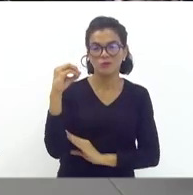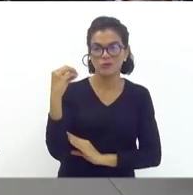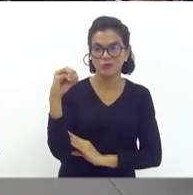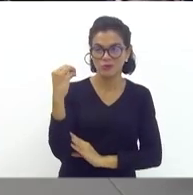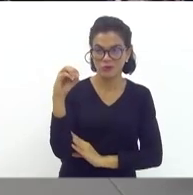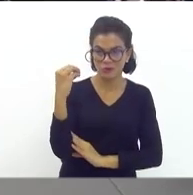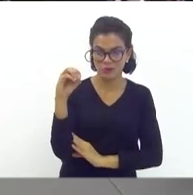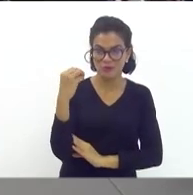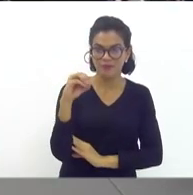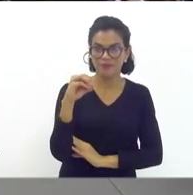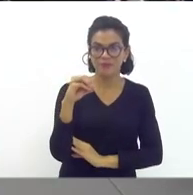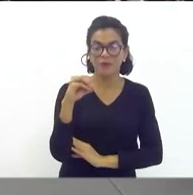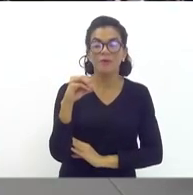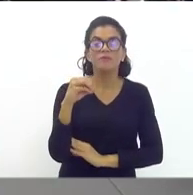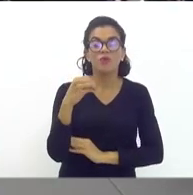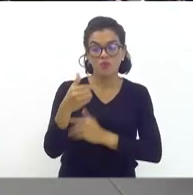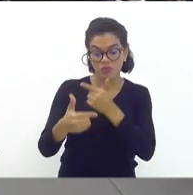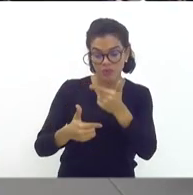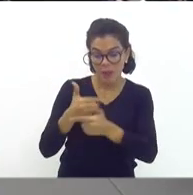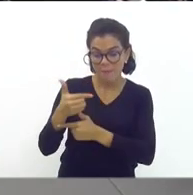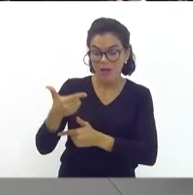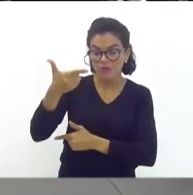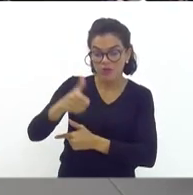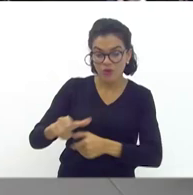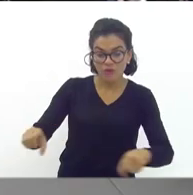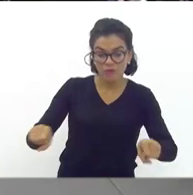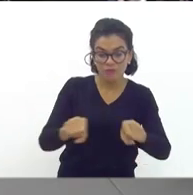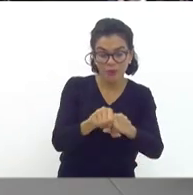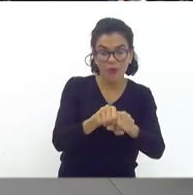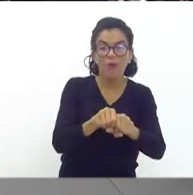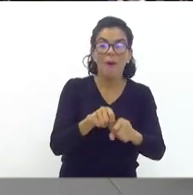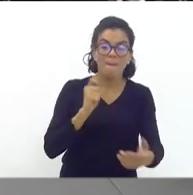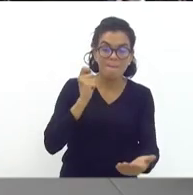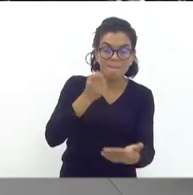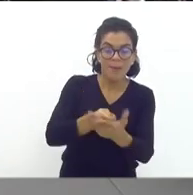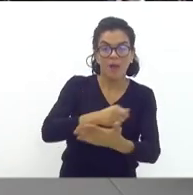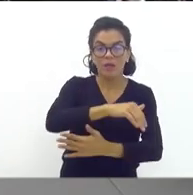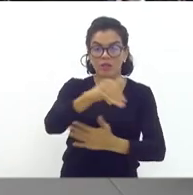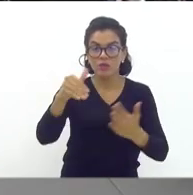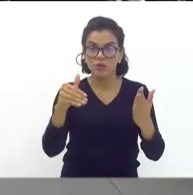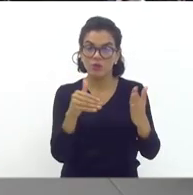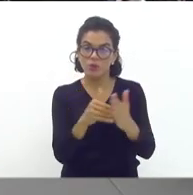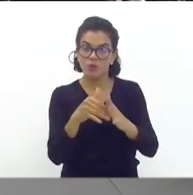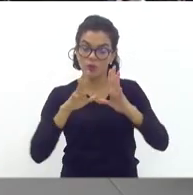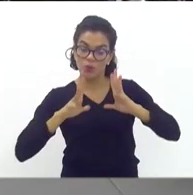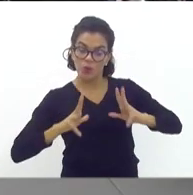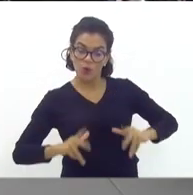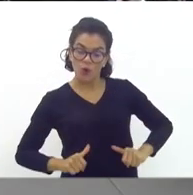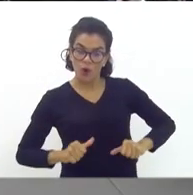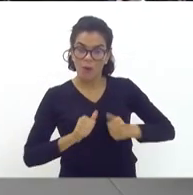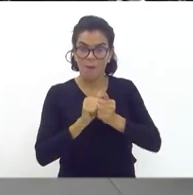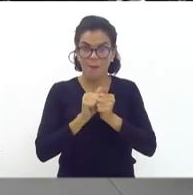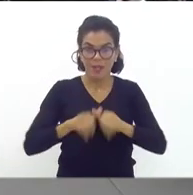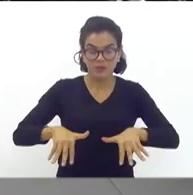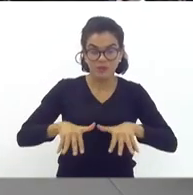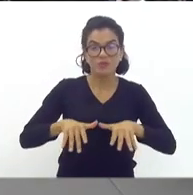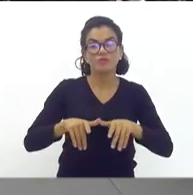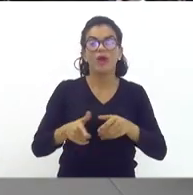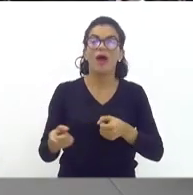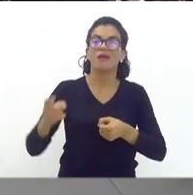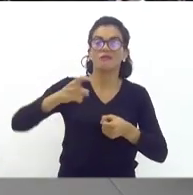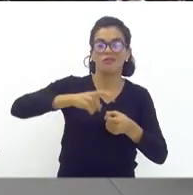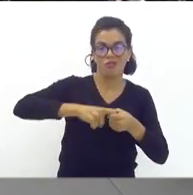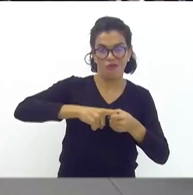eles só pode ter o serviço estabelecido após a quitação integral desse suposto prejuízo e retornar